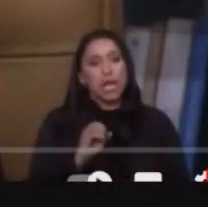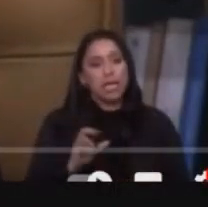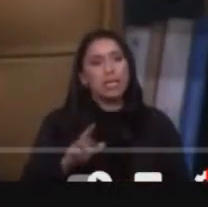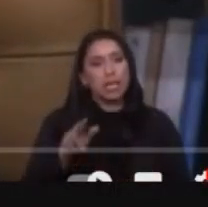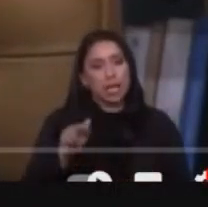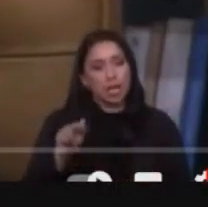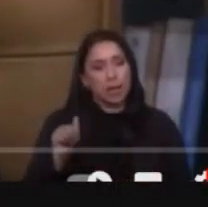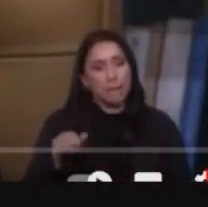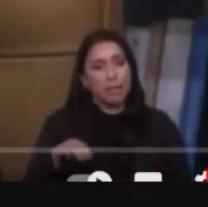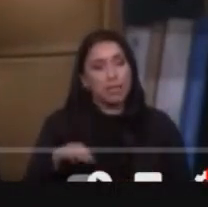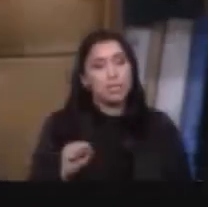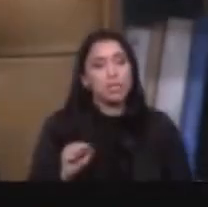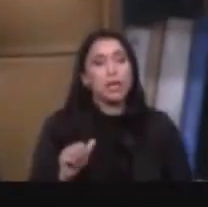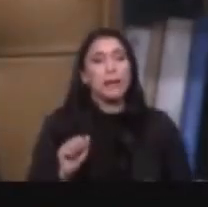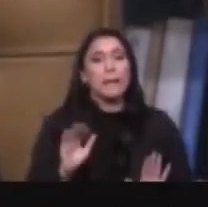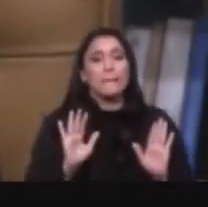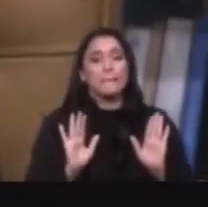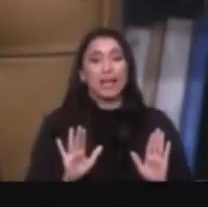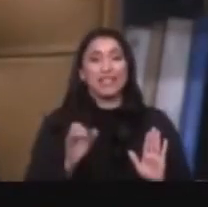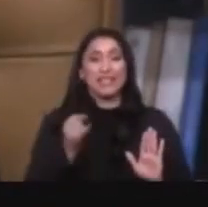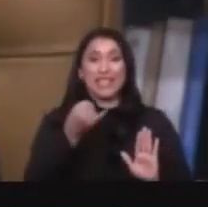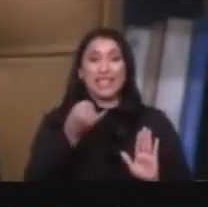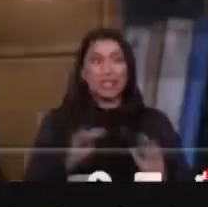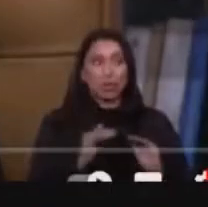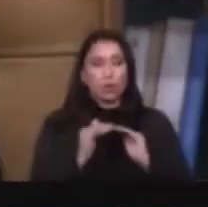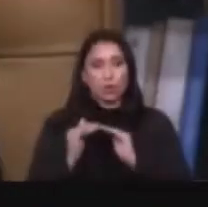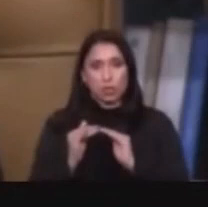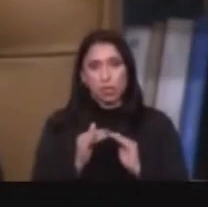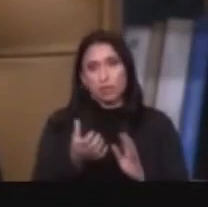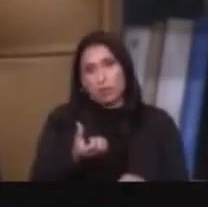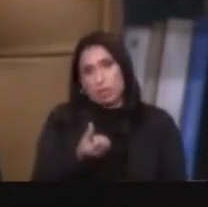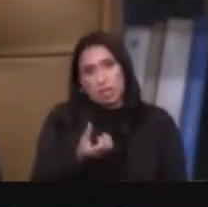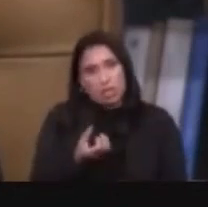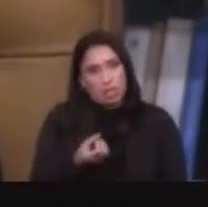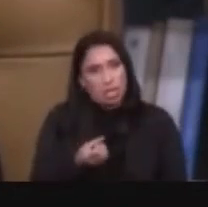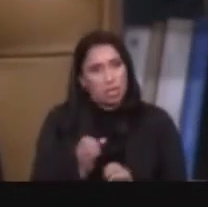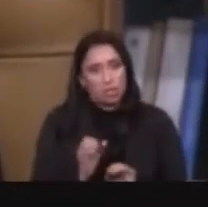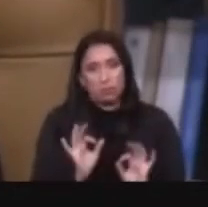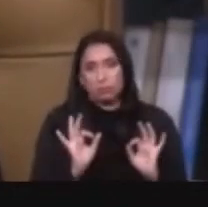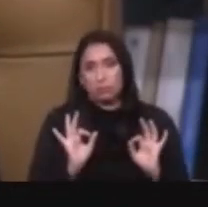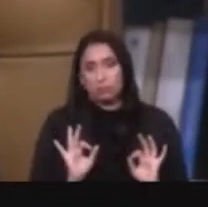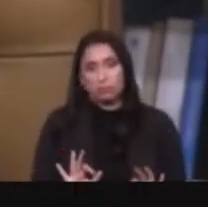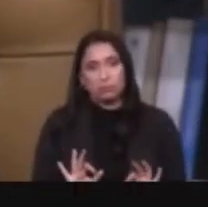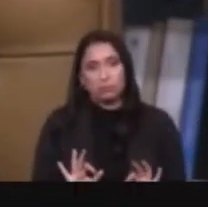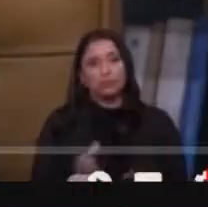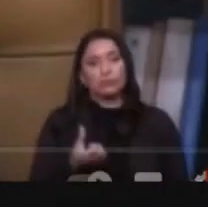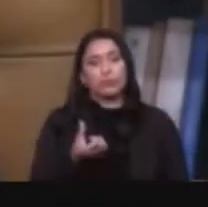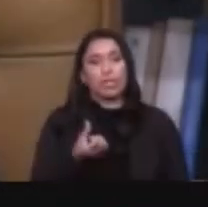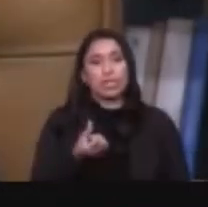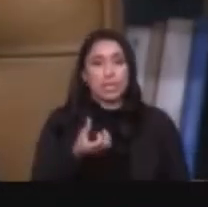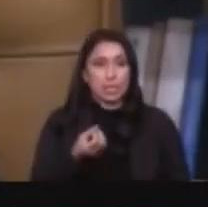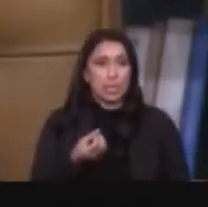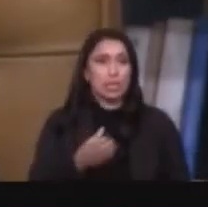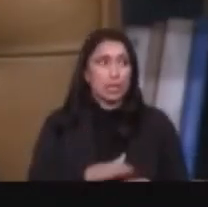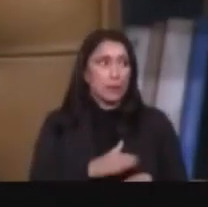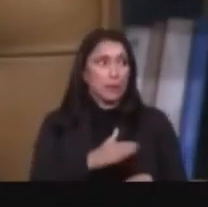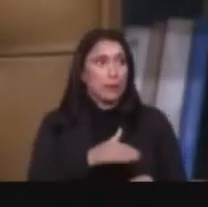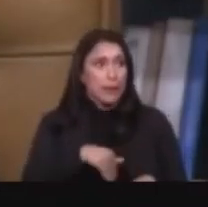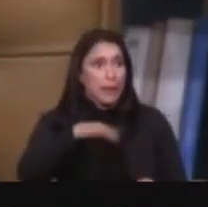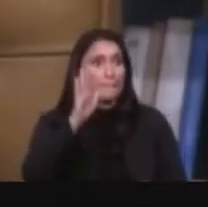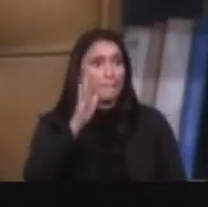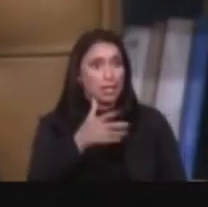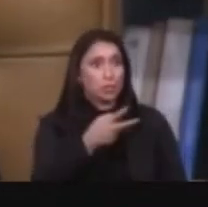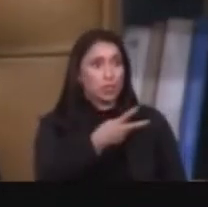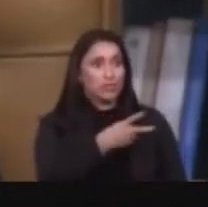mas se o consenso se formar em torno de 60, 60 é mais do que 25, certamente é mais